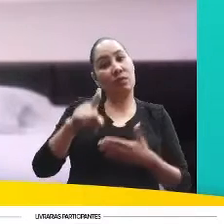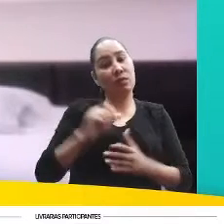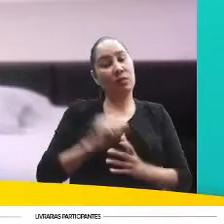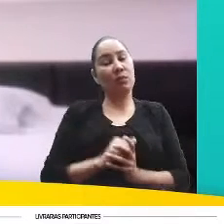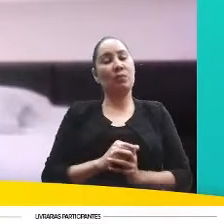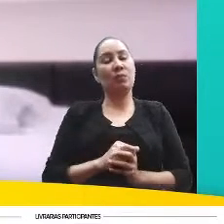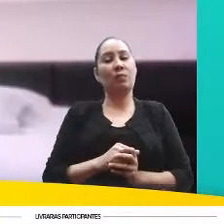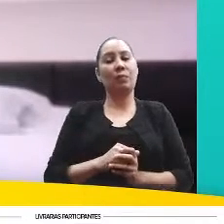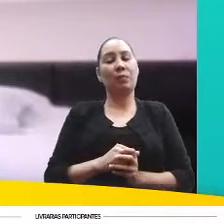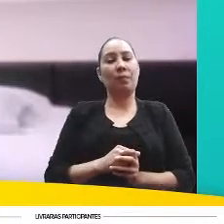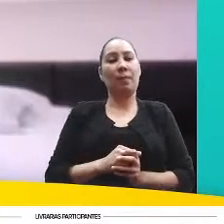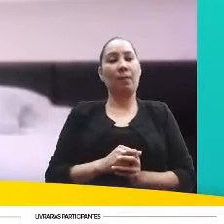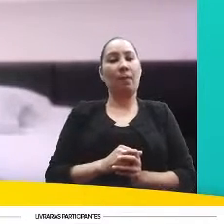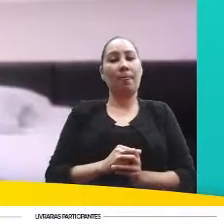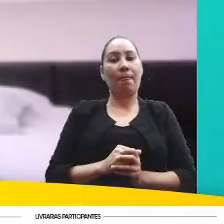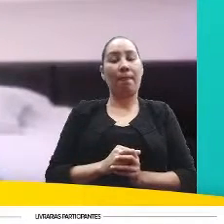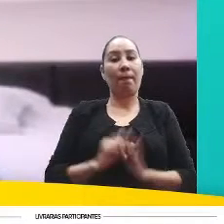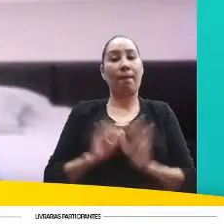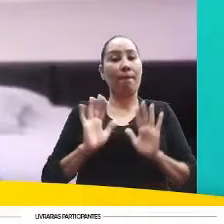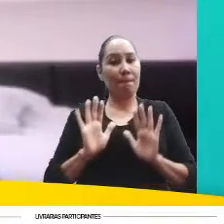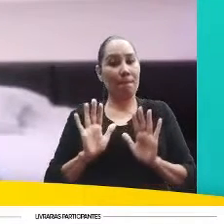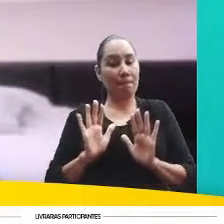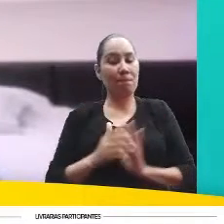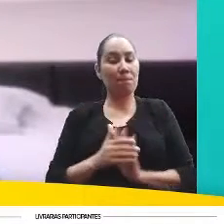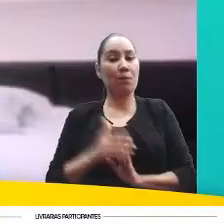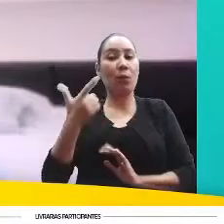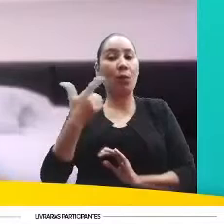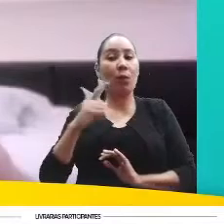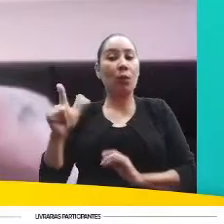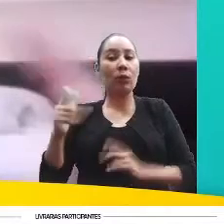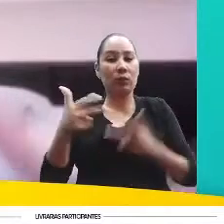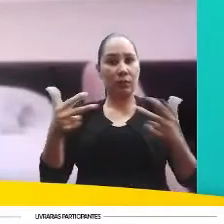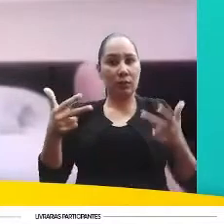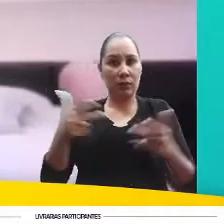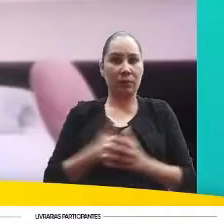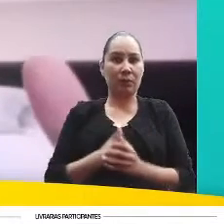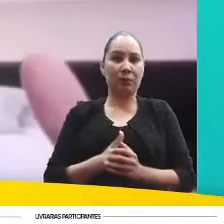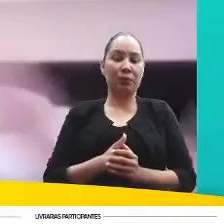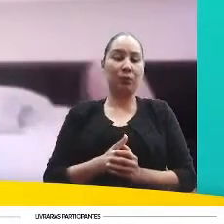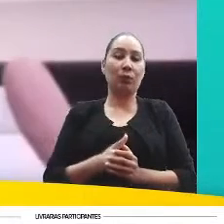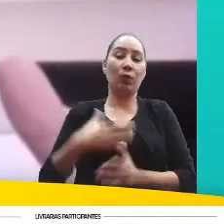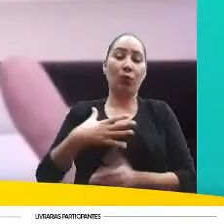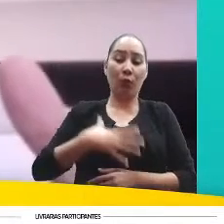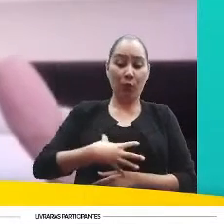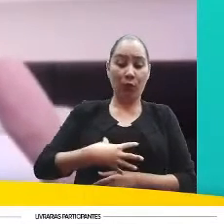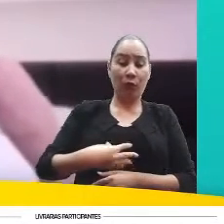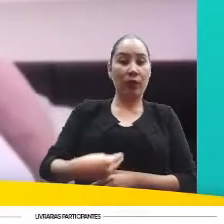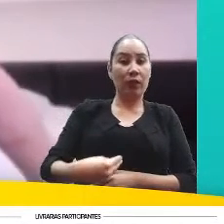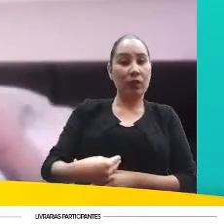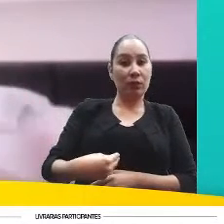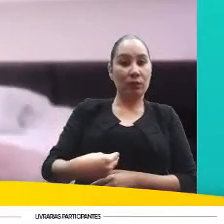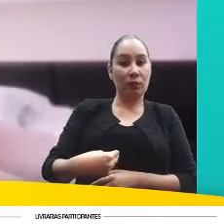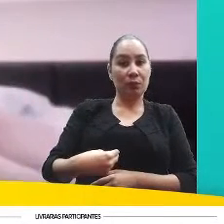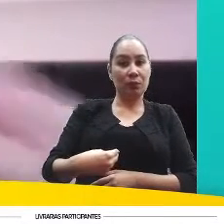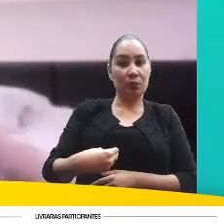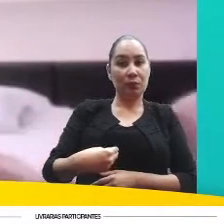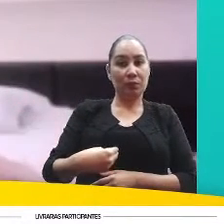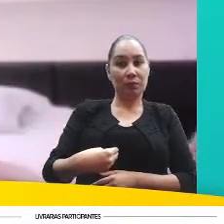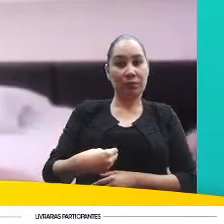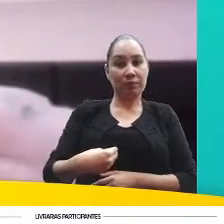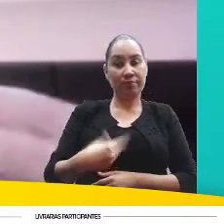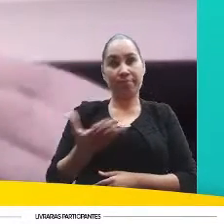Espiritismo. Mas, outro aspecto, um filho nosso, ele,